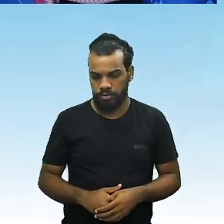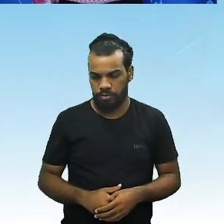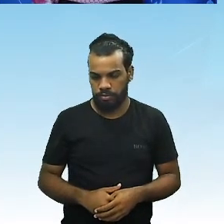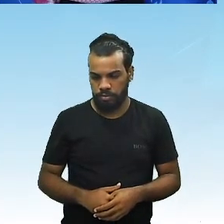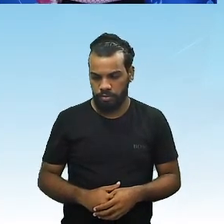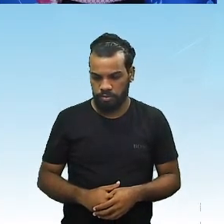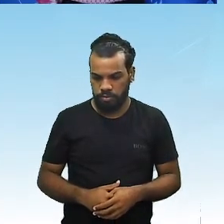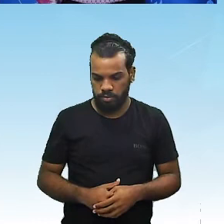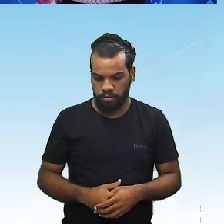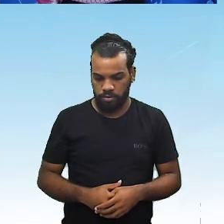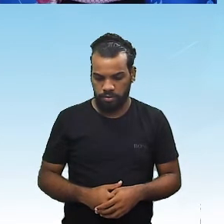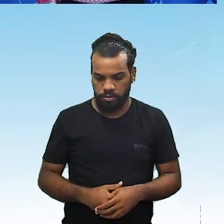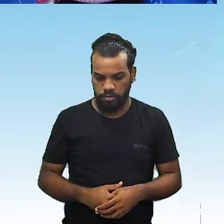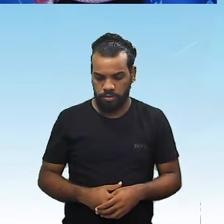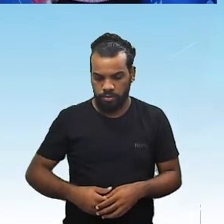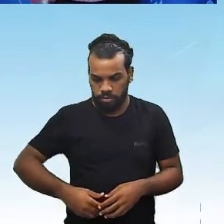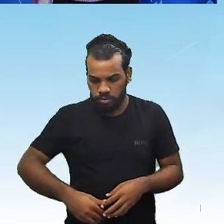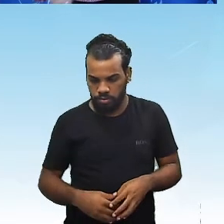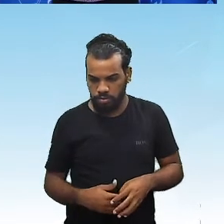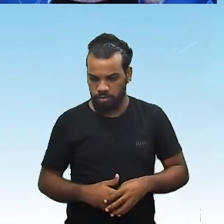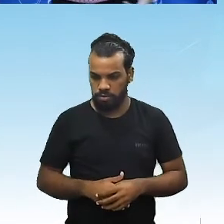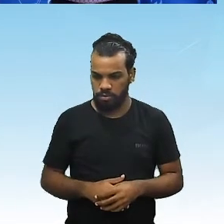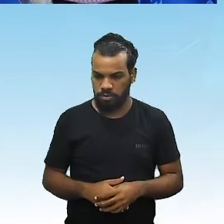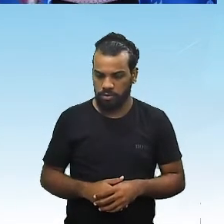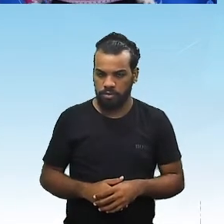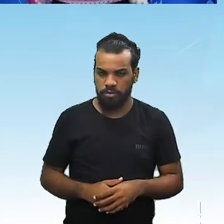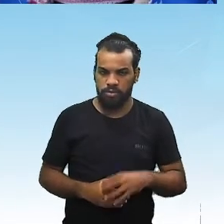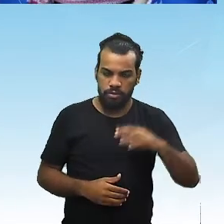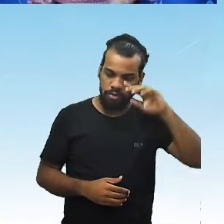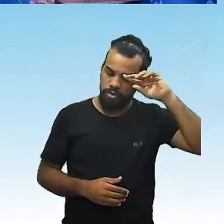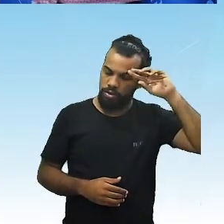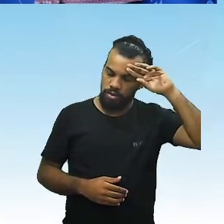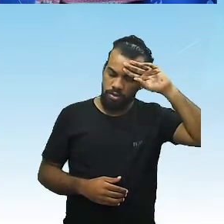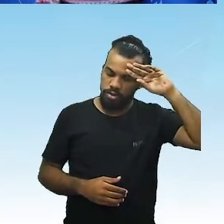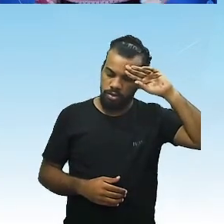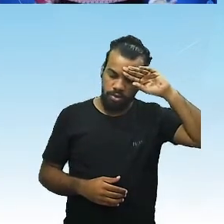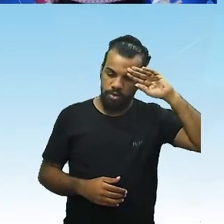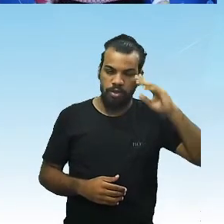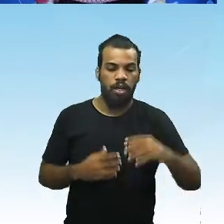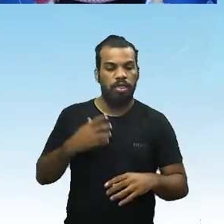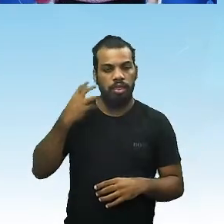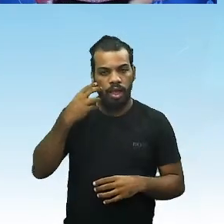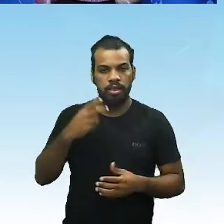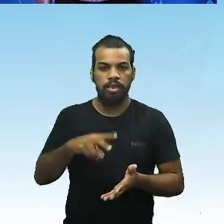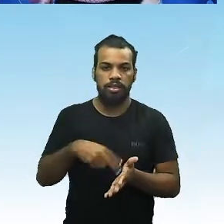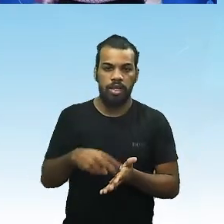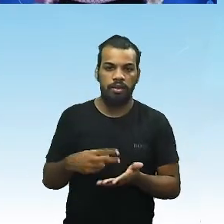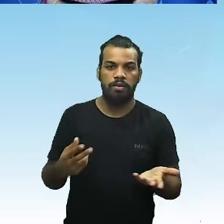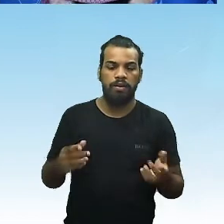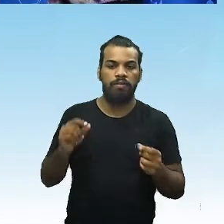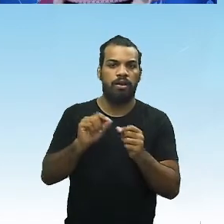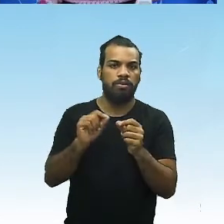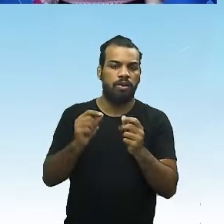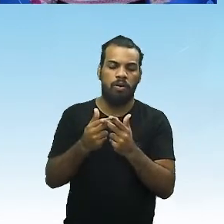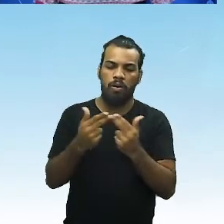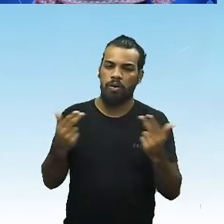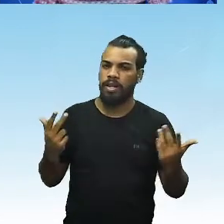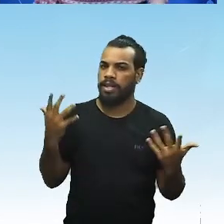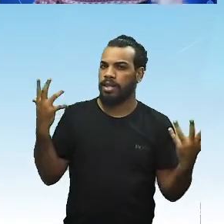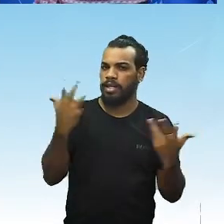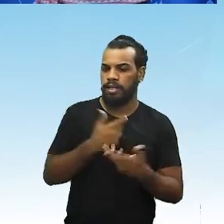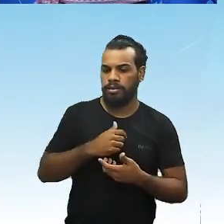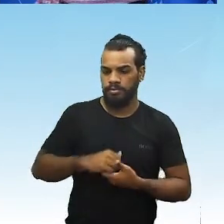né, Fred Astaire e também dançavam, cantavam, então assim, faziam muito coisa linda no